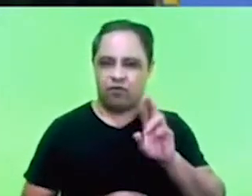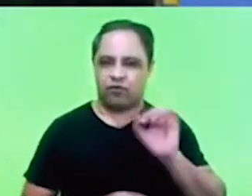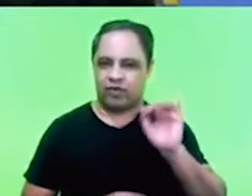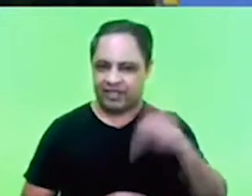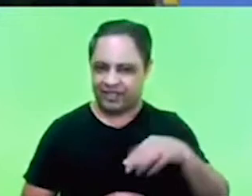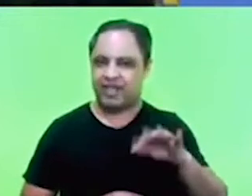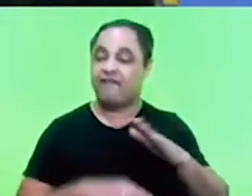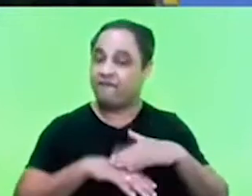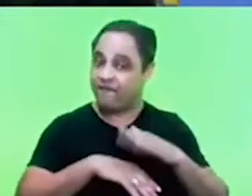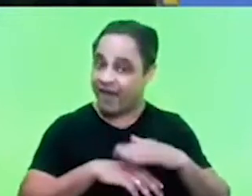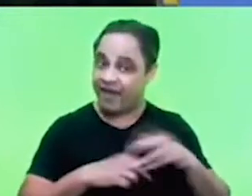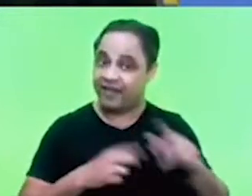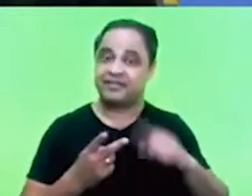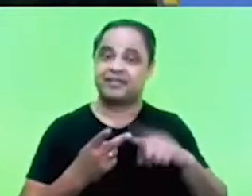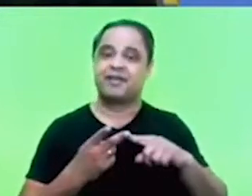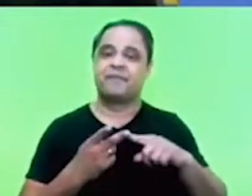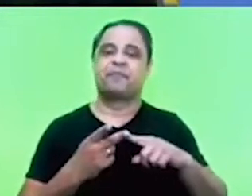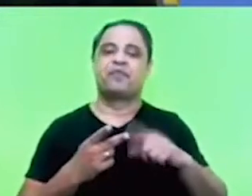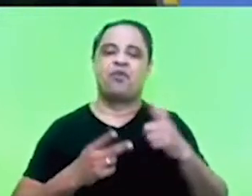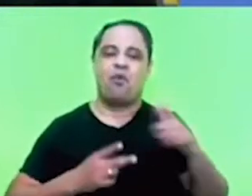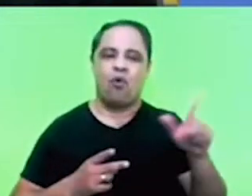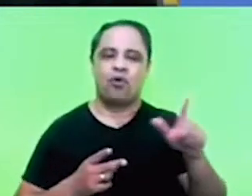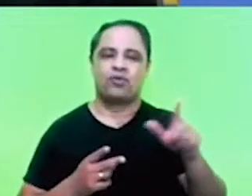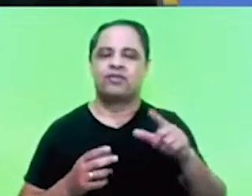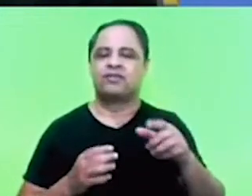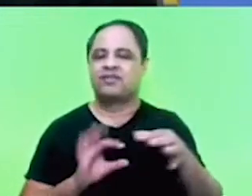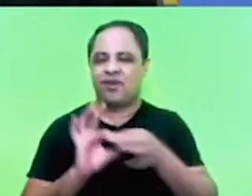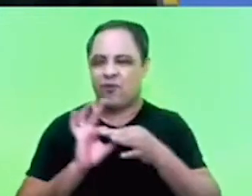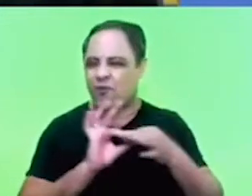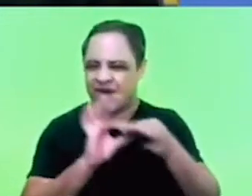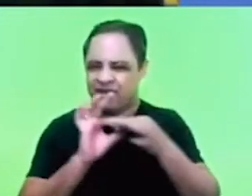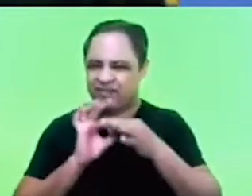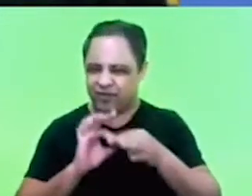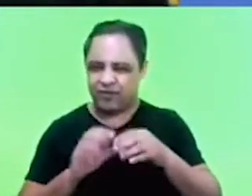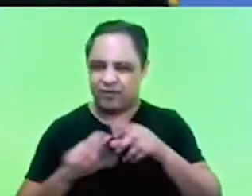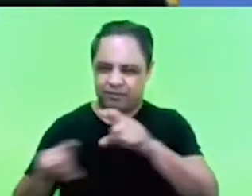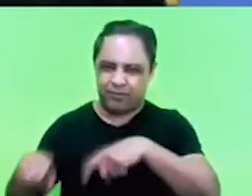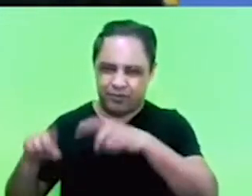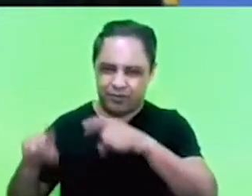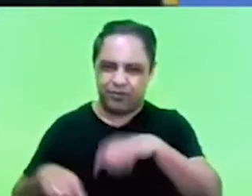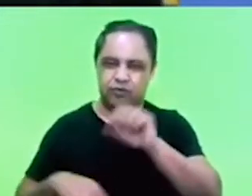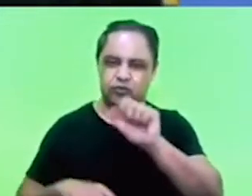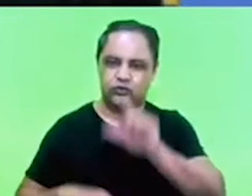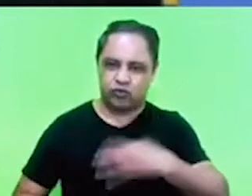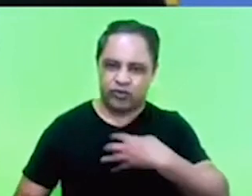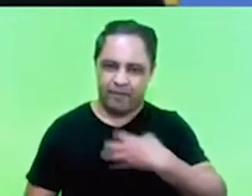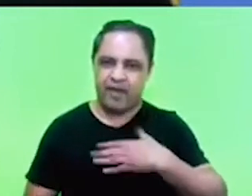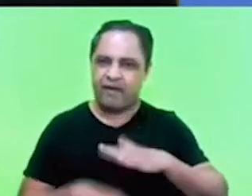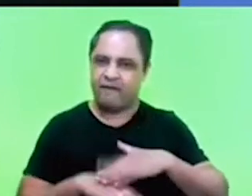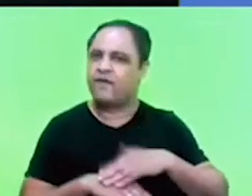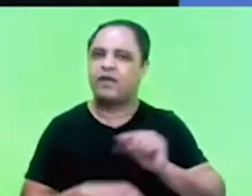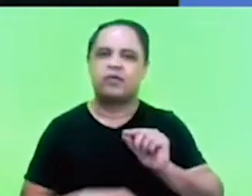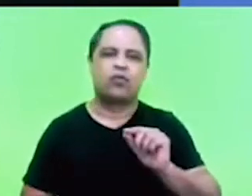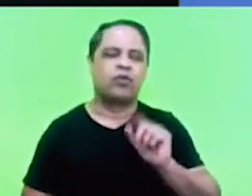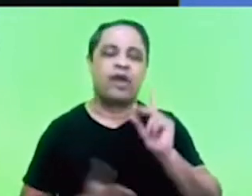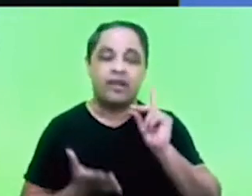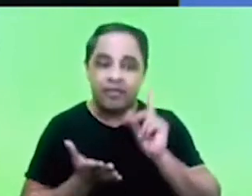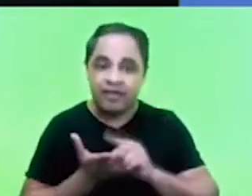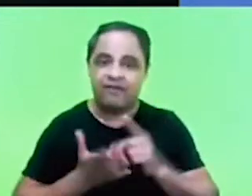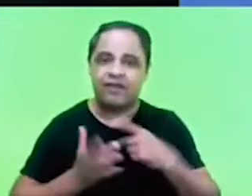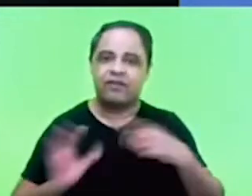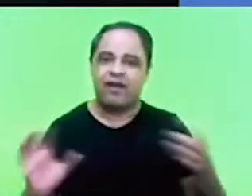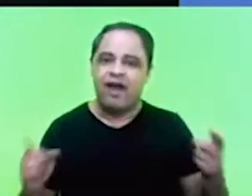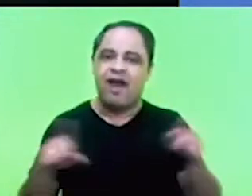a própria, as cooperativas dos pequenos produtores do sul da Bahia fizeram, que é, na verdade, se